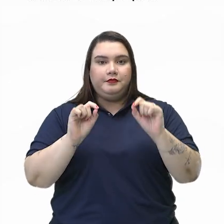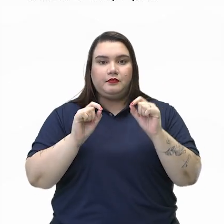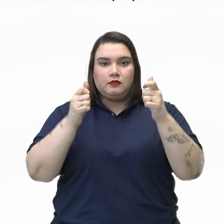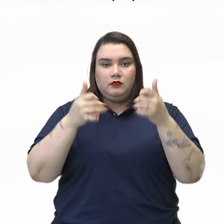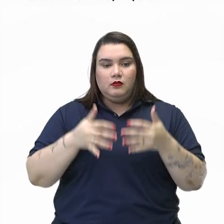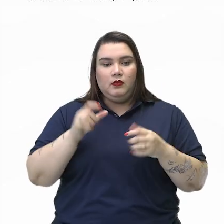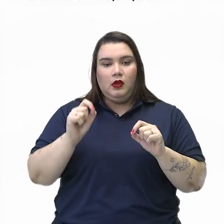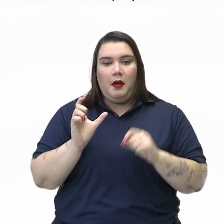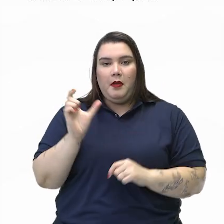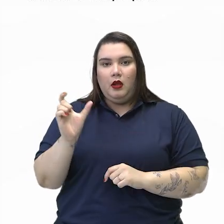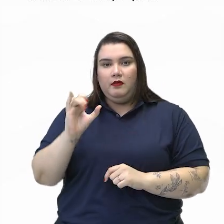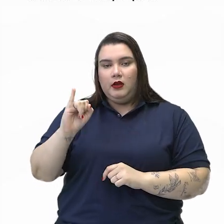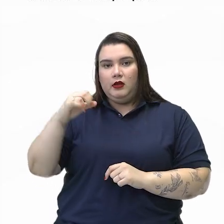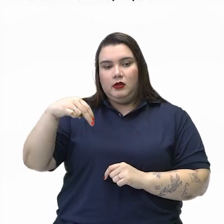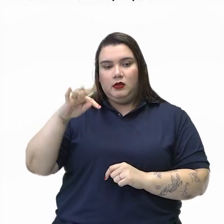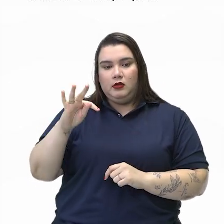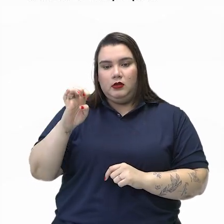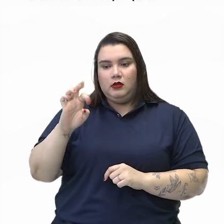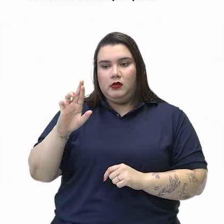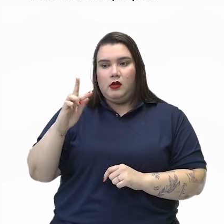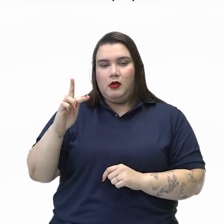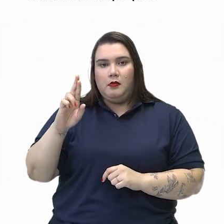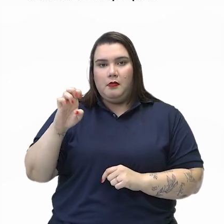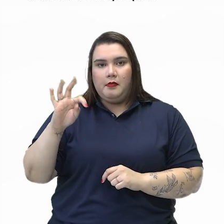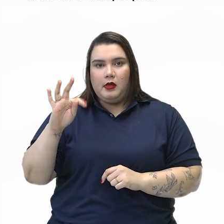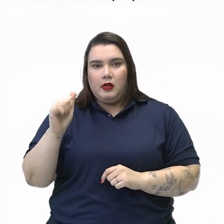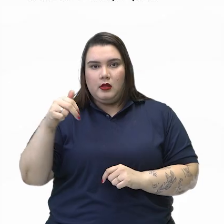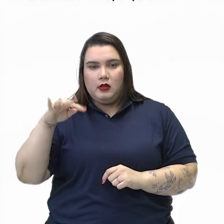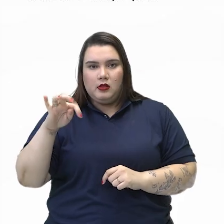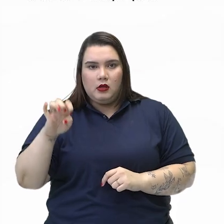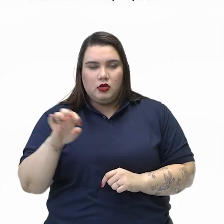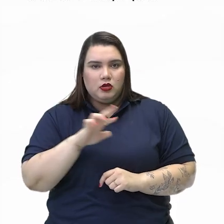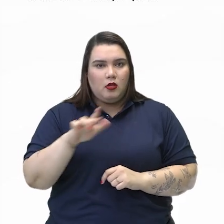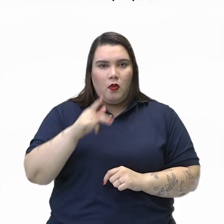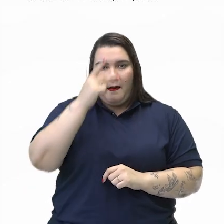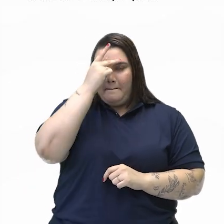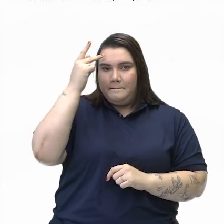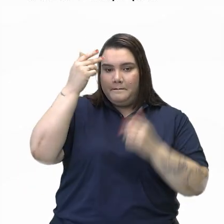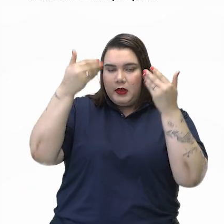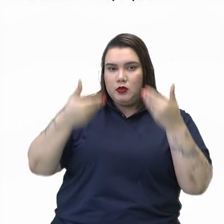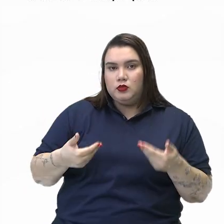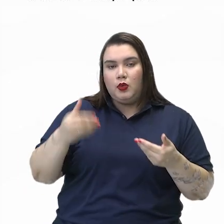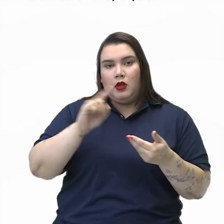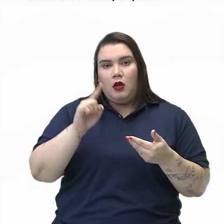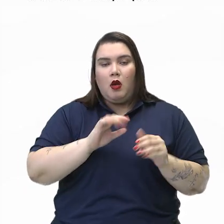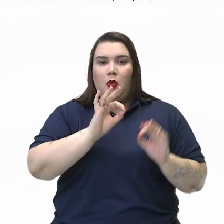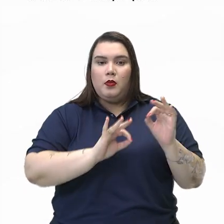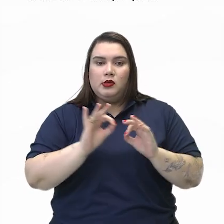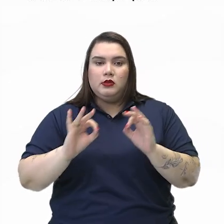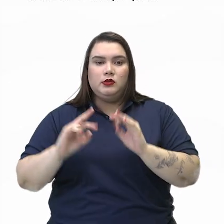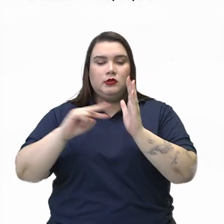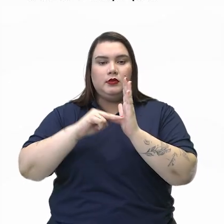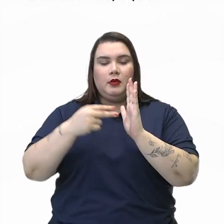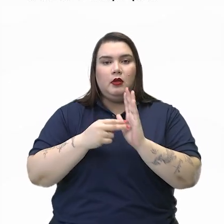desse interpretante, não quer dizer que é a pessoa em si, mas é o processo de significado que